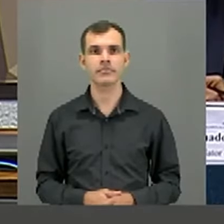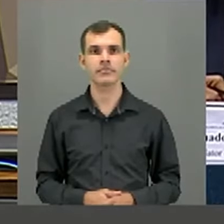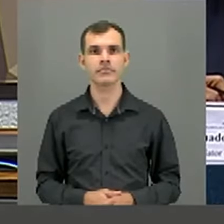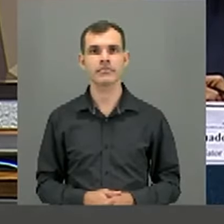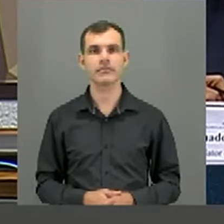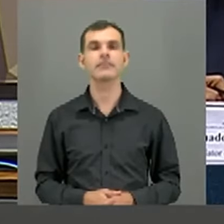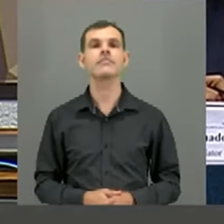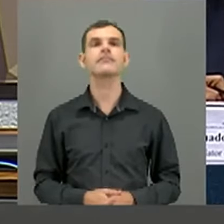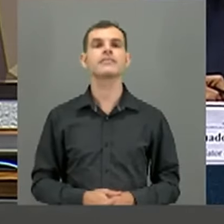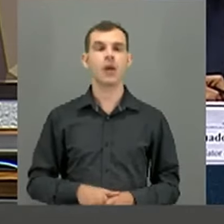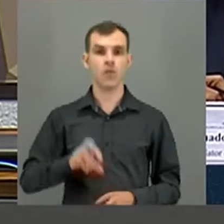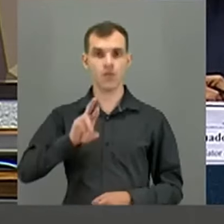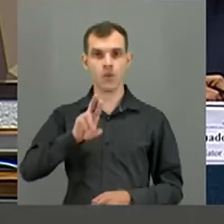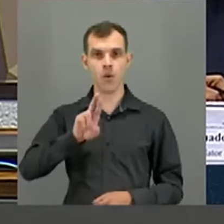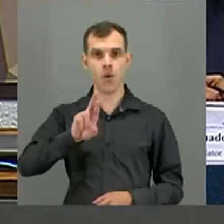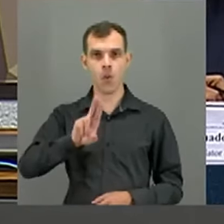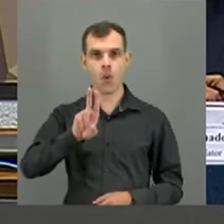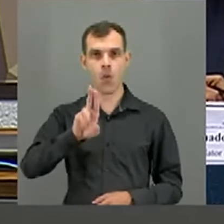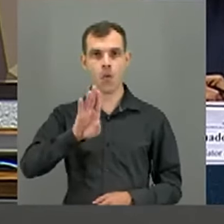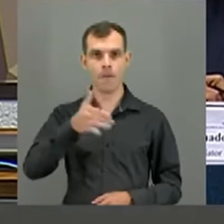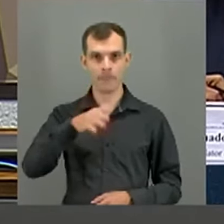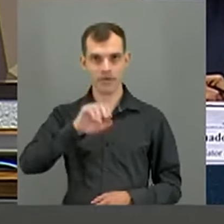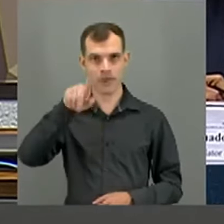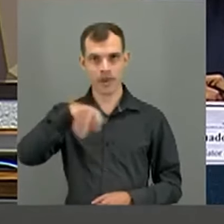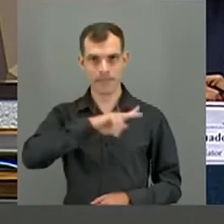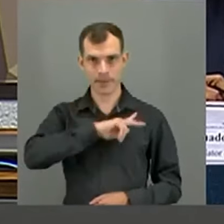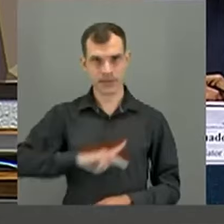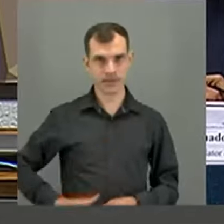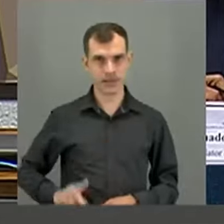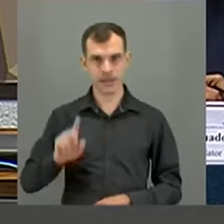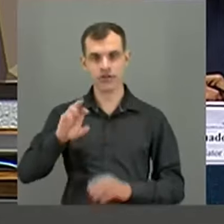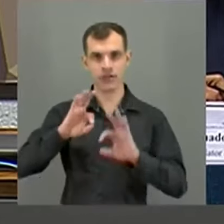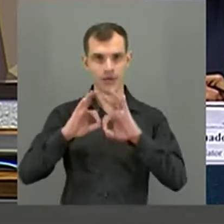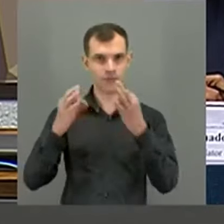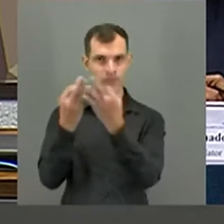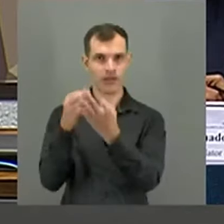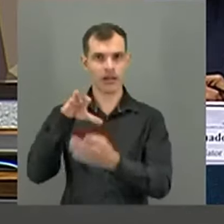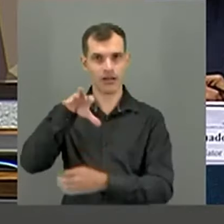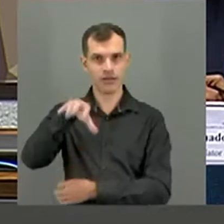Não, Rabelo, o Rubinho é presidente da Federação, né?